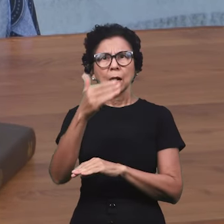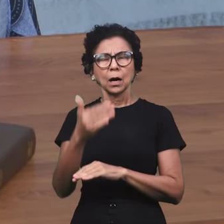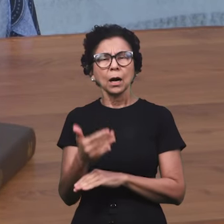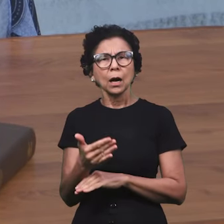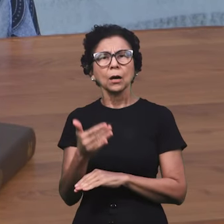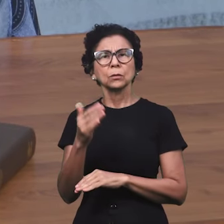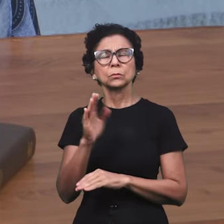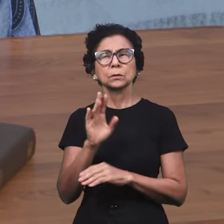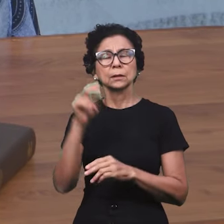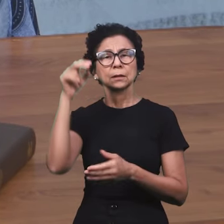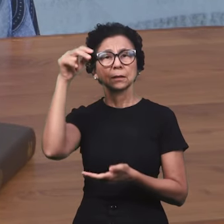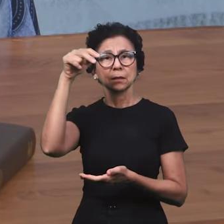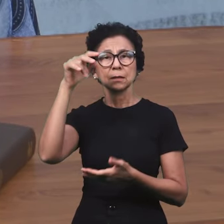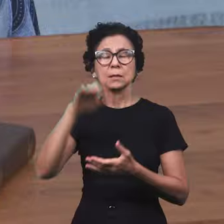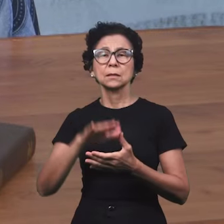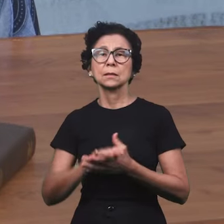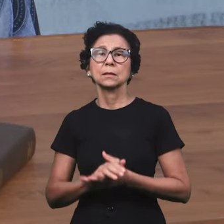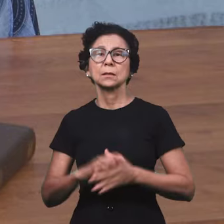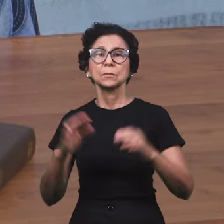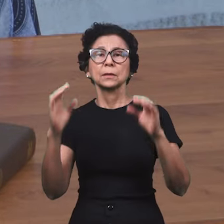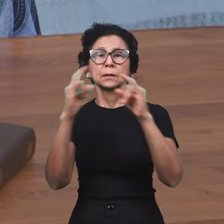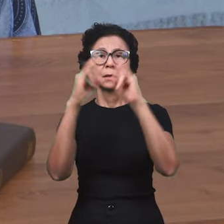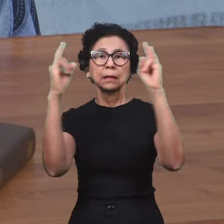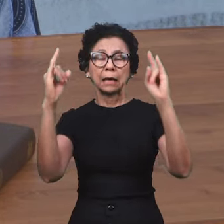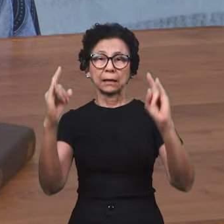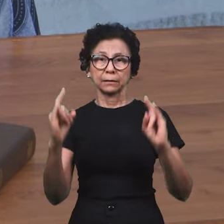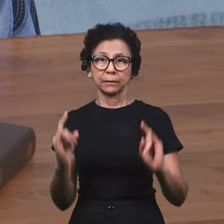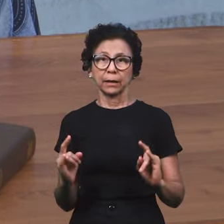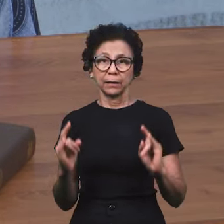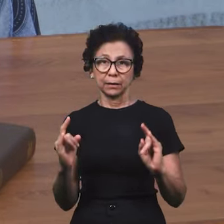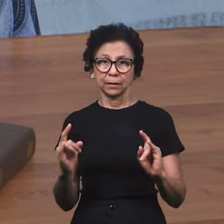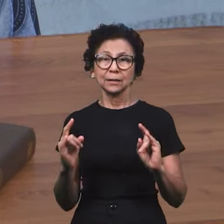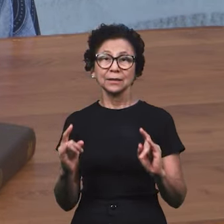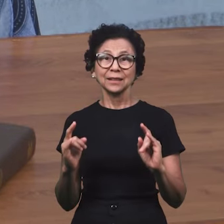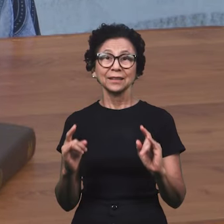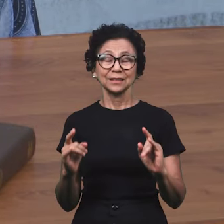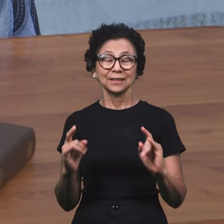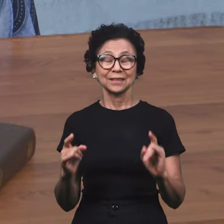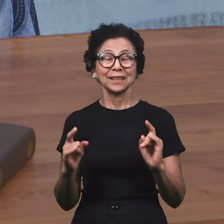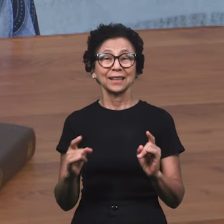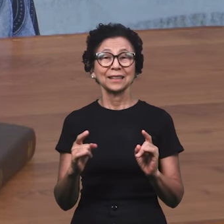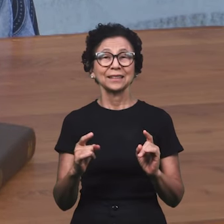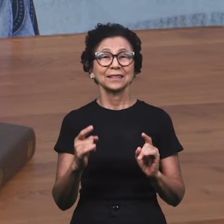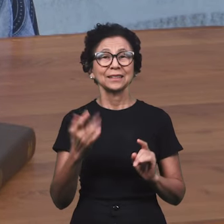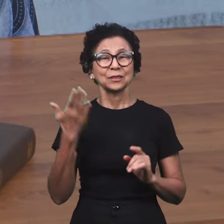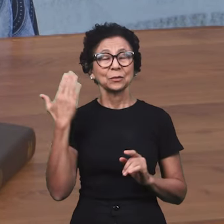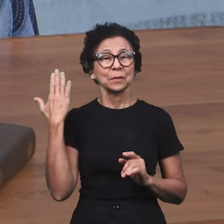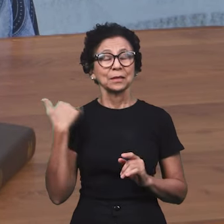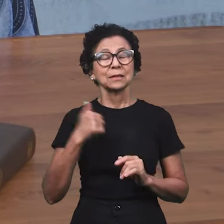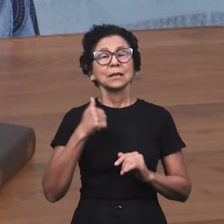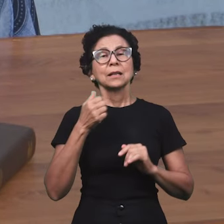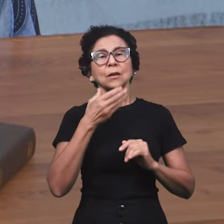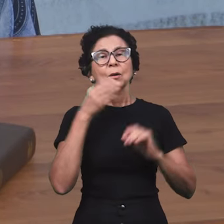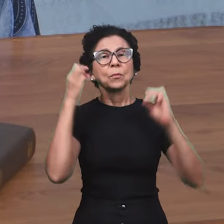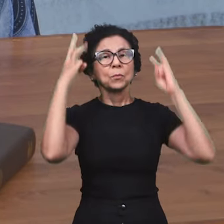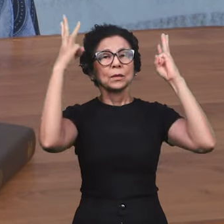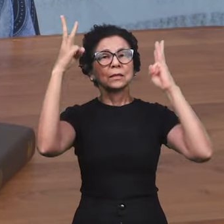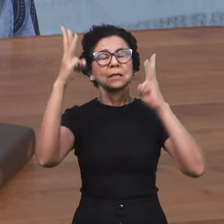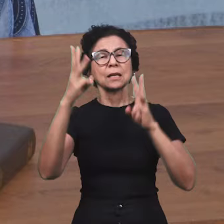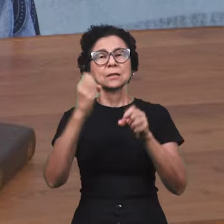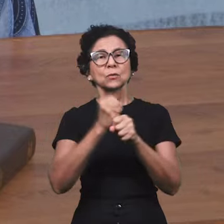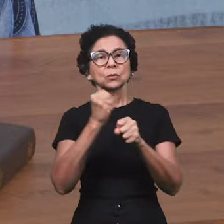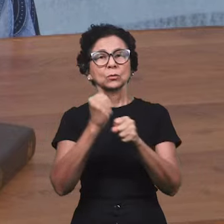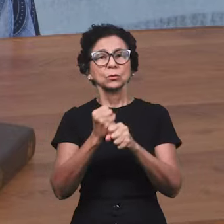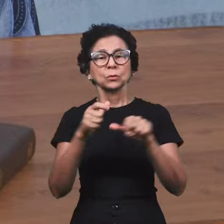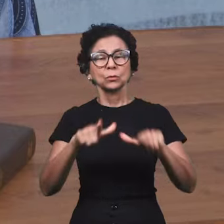estava a tenda da congregação de Deus que Moisés, servo do Senhor, tinha feito no deserto. Mas